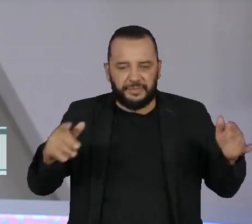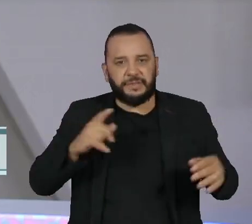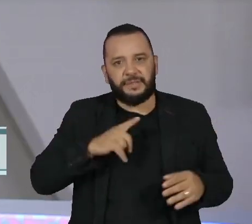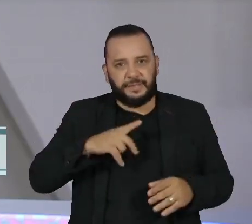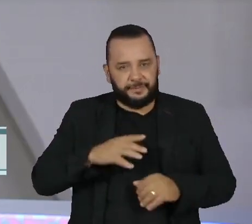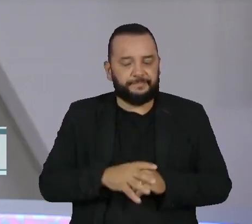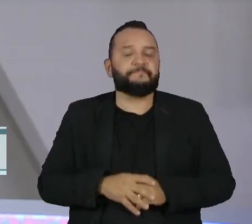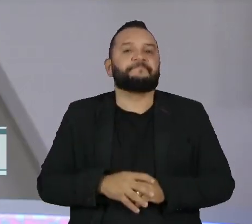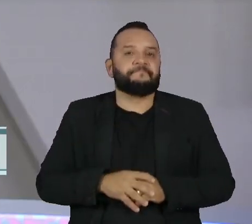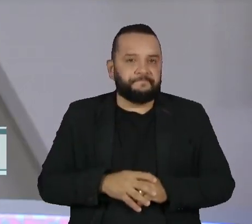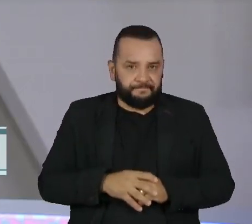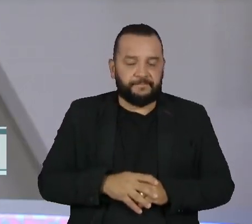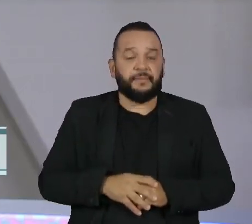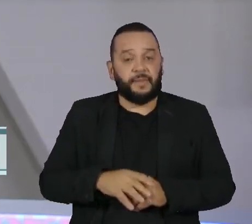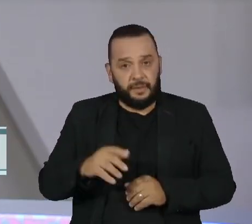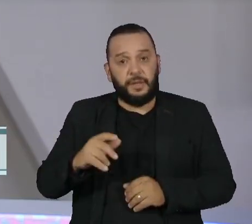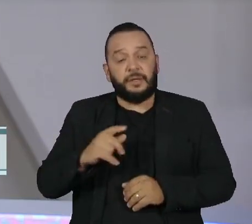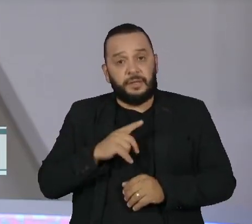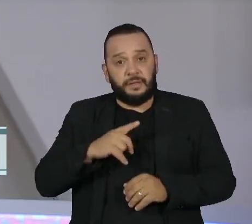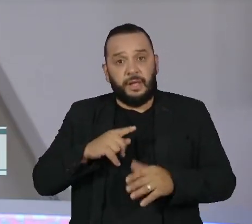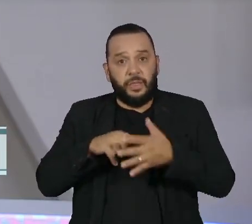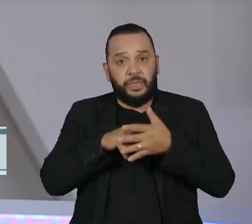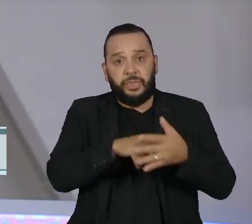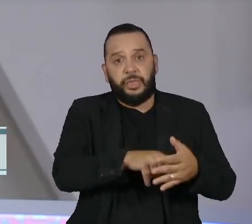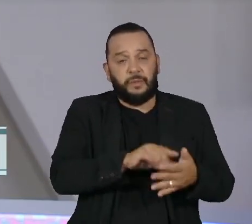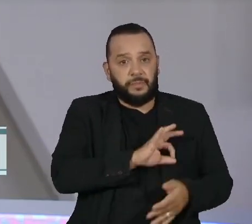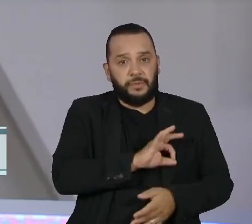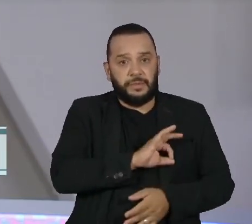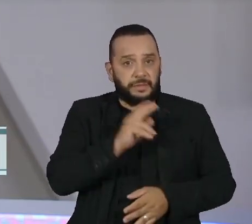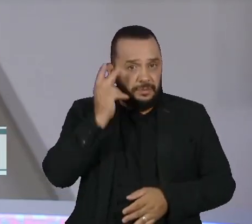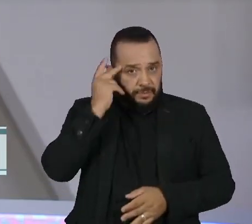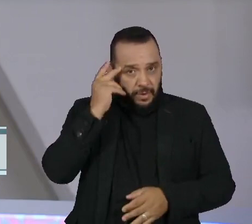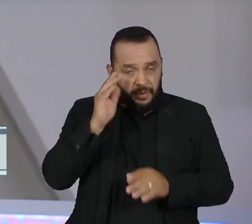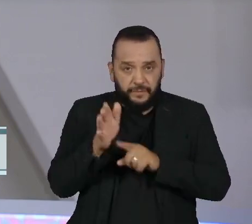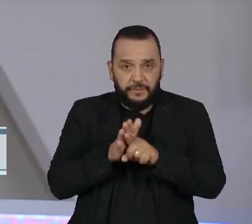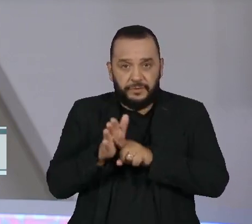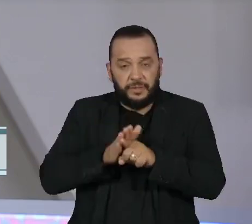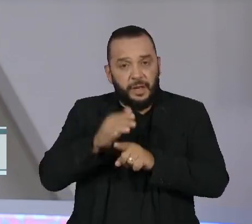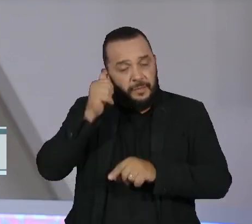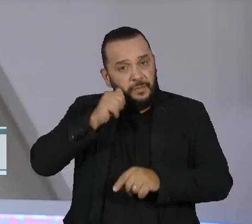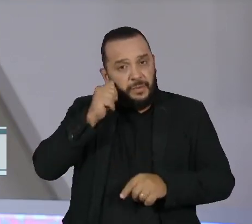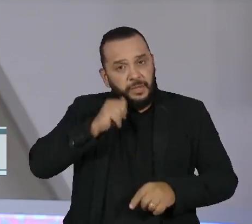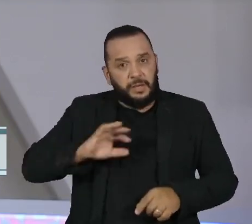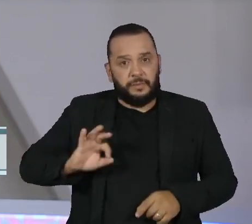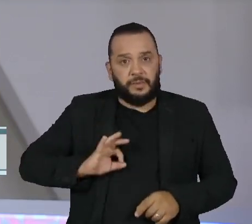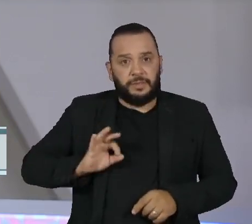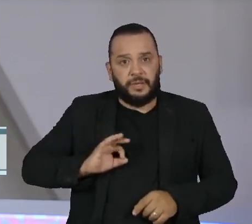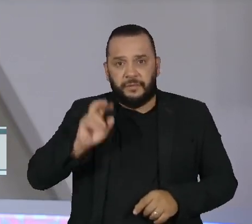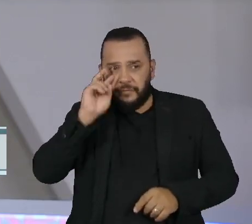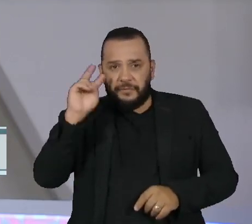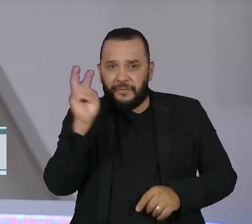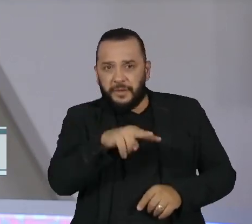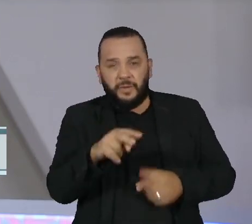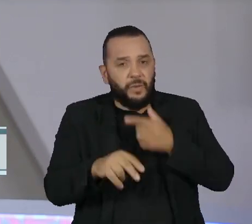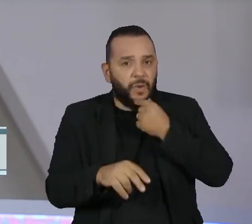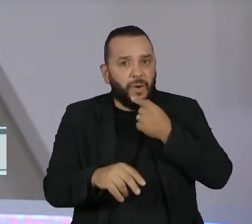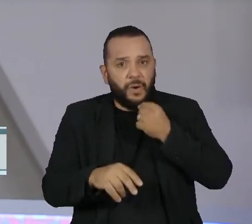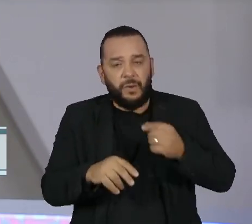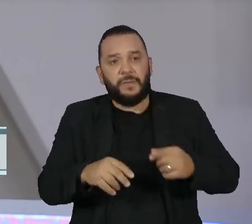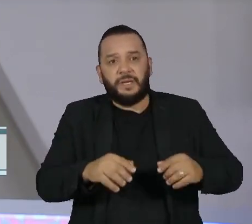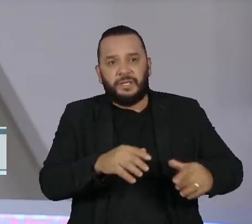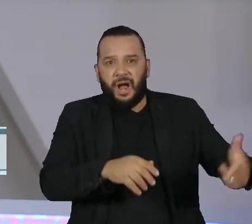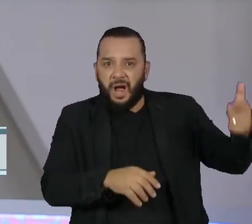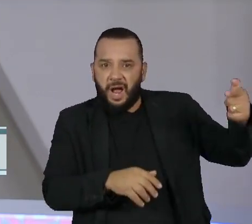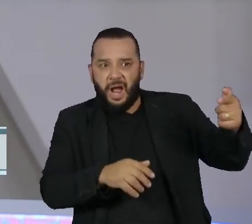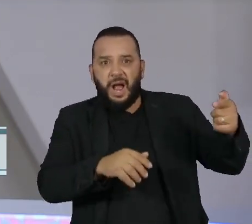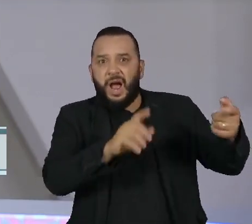A ouvidoria das polícias de São Paulo vai investigar a conduta da policial militar que presenciou um rapaz sendo ameaçado com